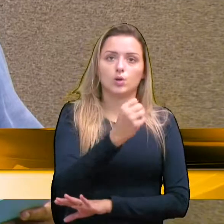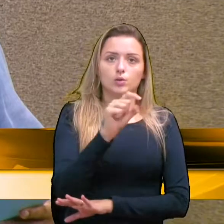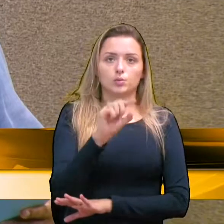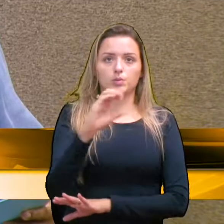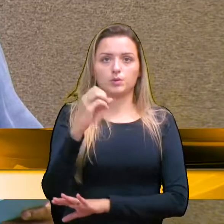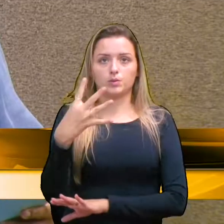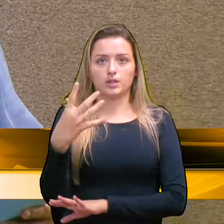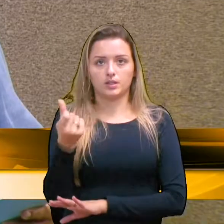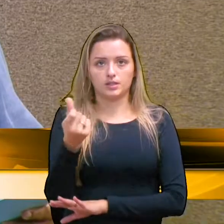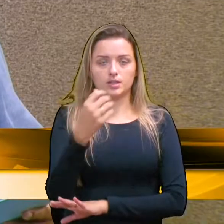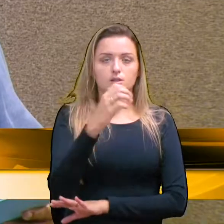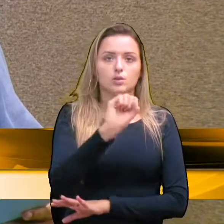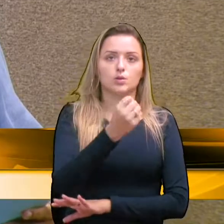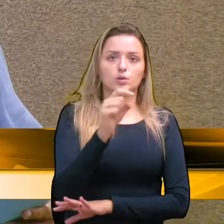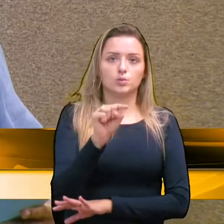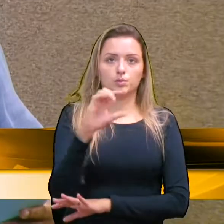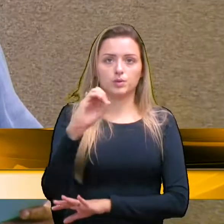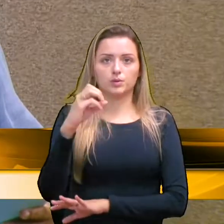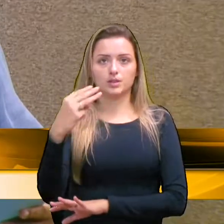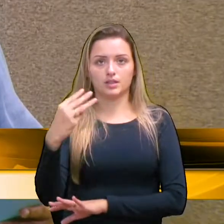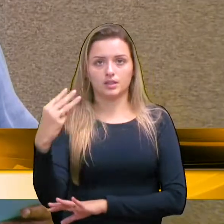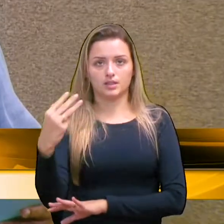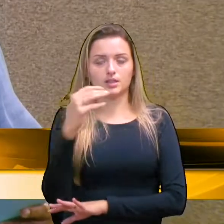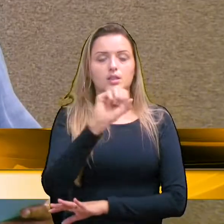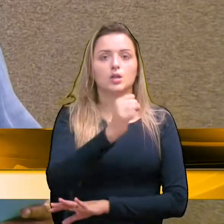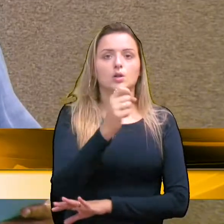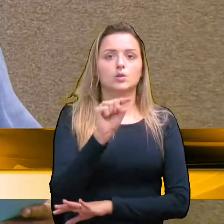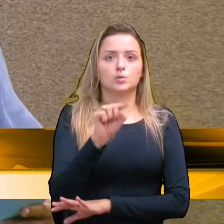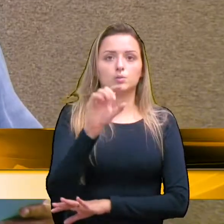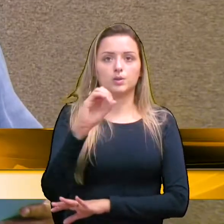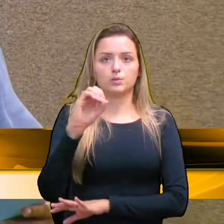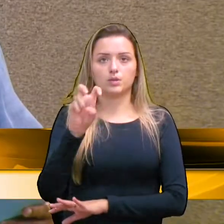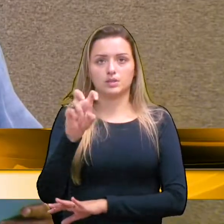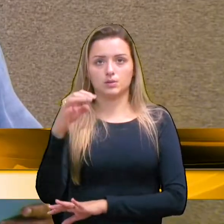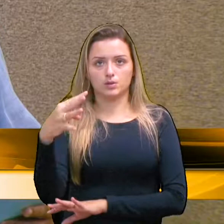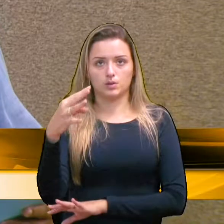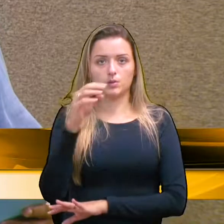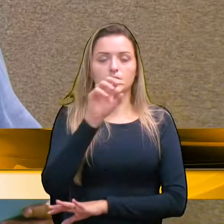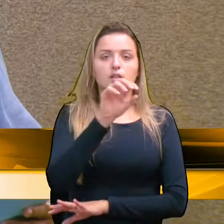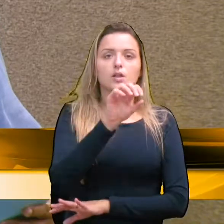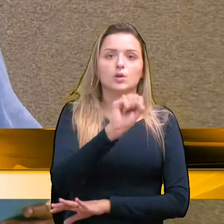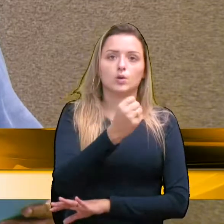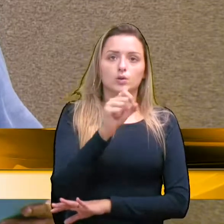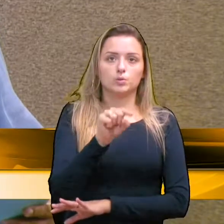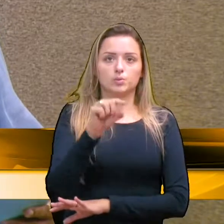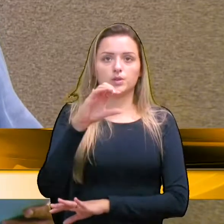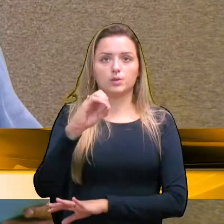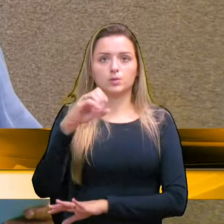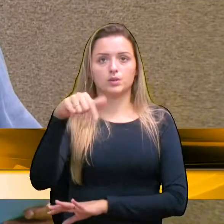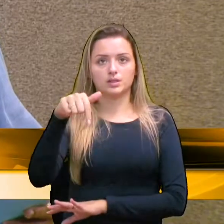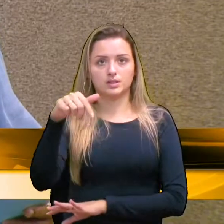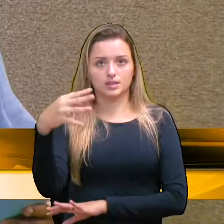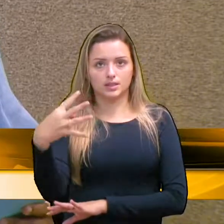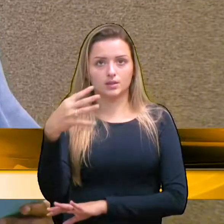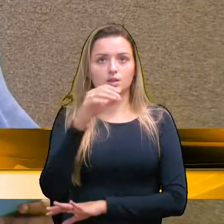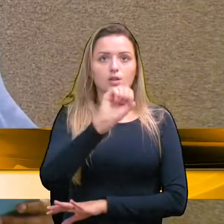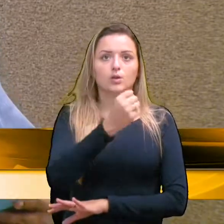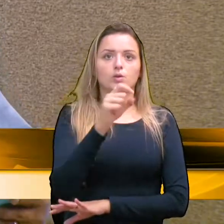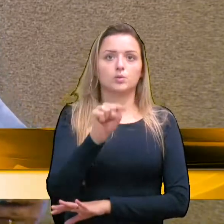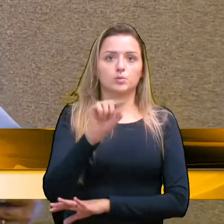8.046, 8.033, 8.054, 8.074,